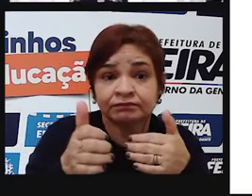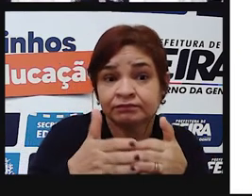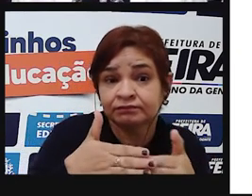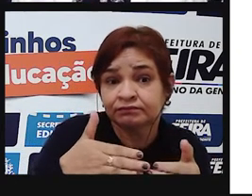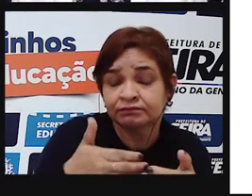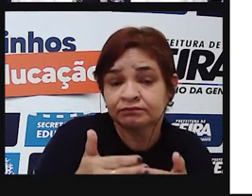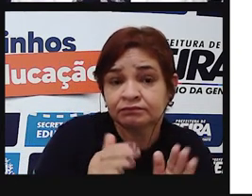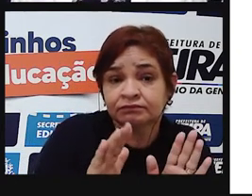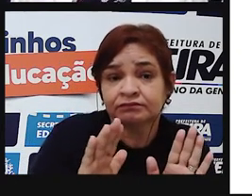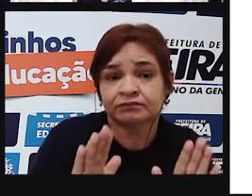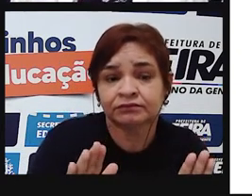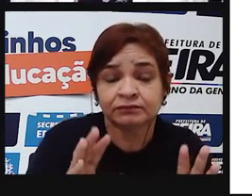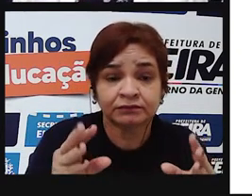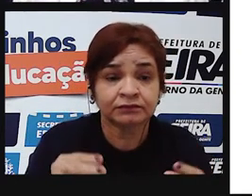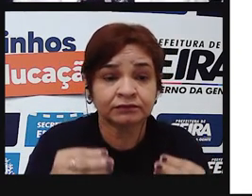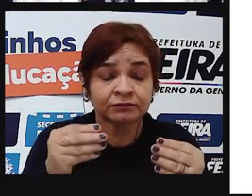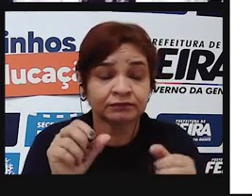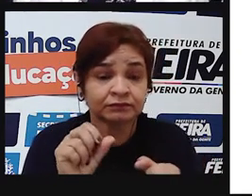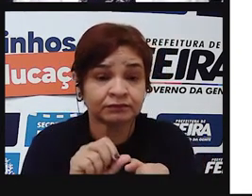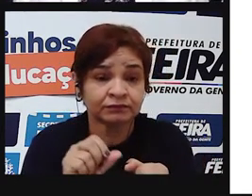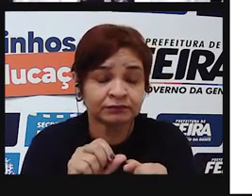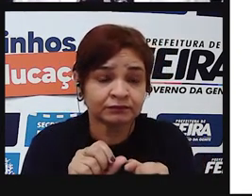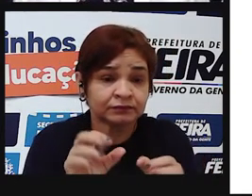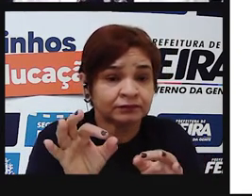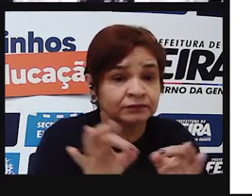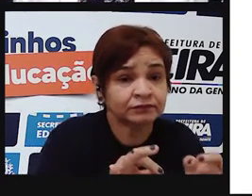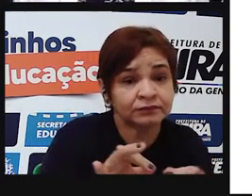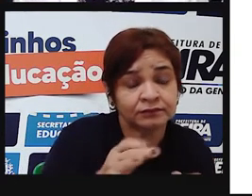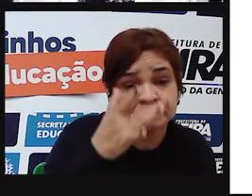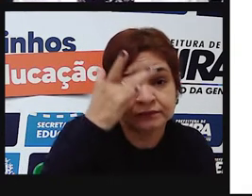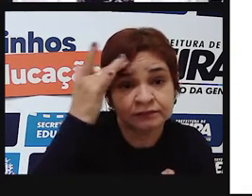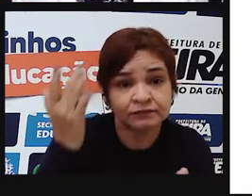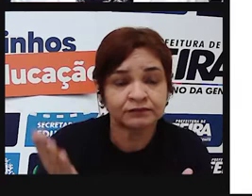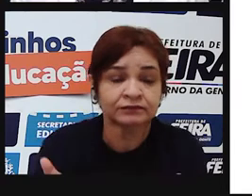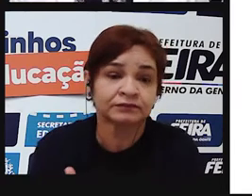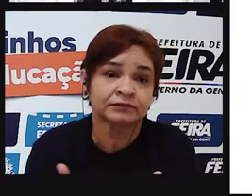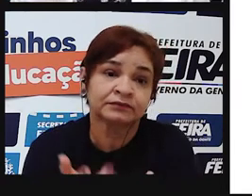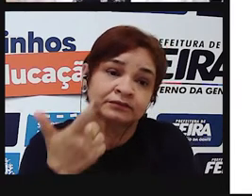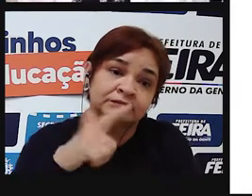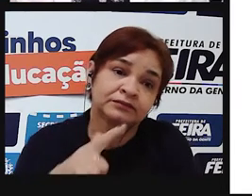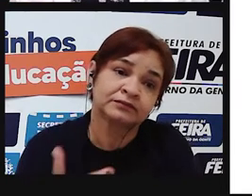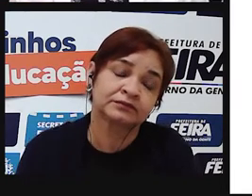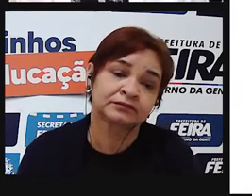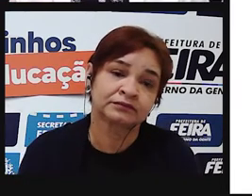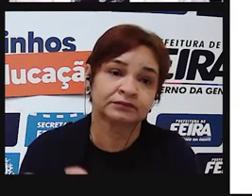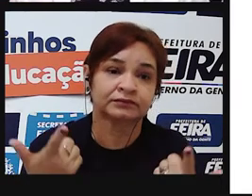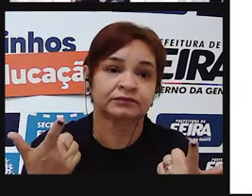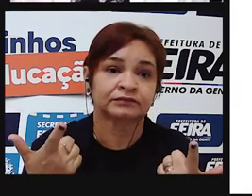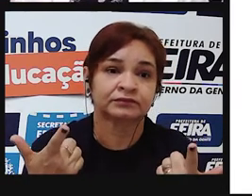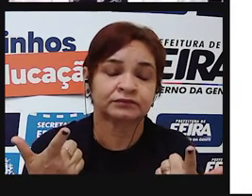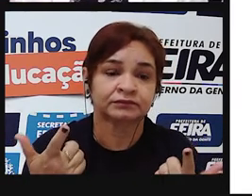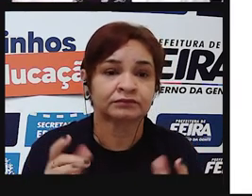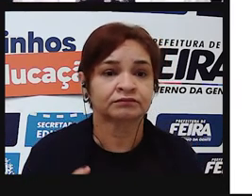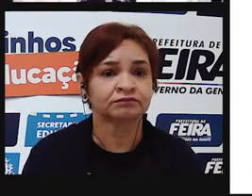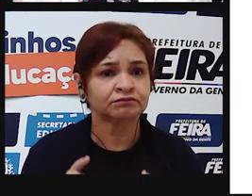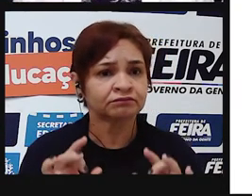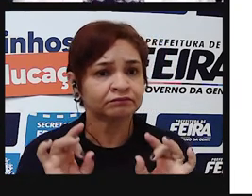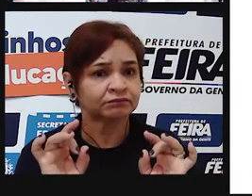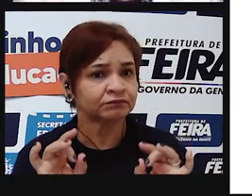com as localidades dos pobres, dos populares, né? Só havia todo